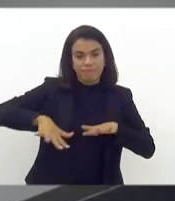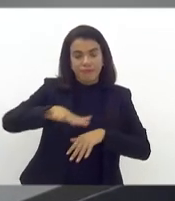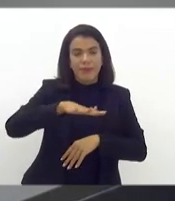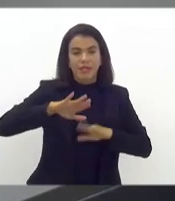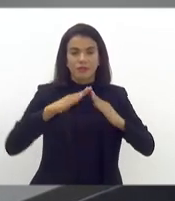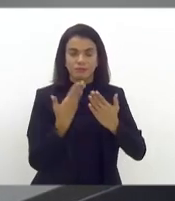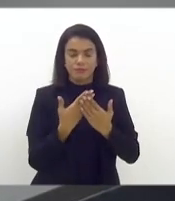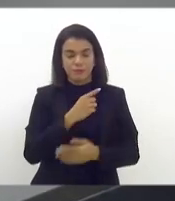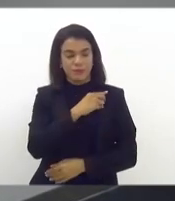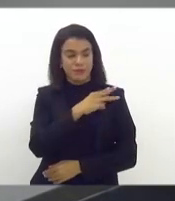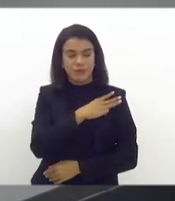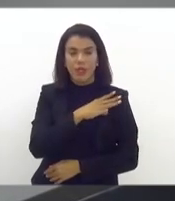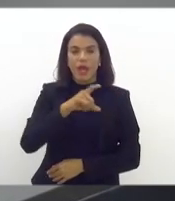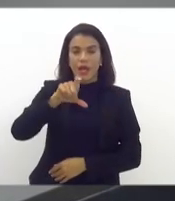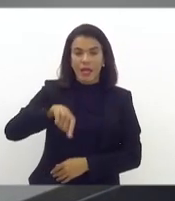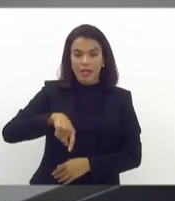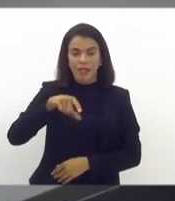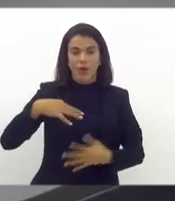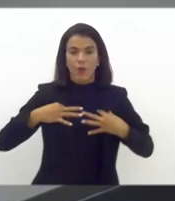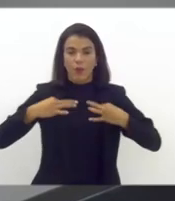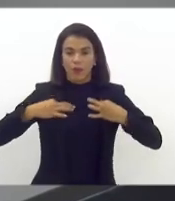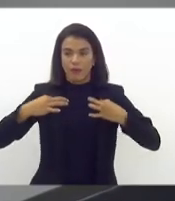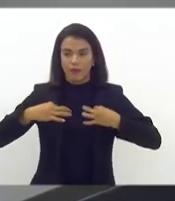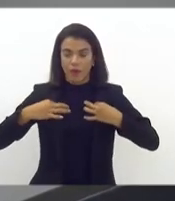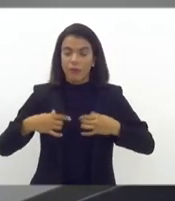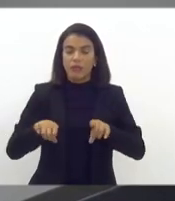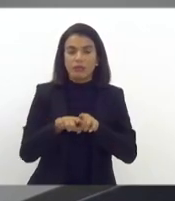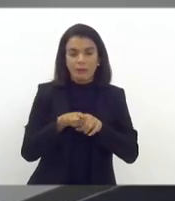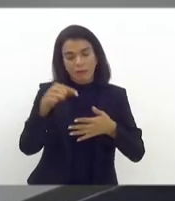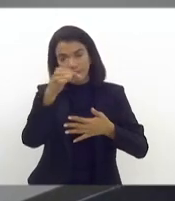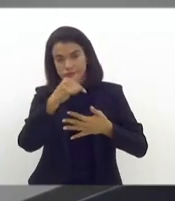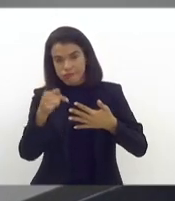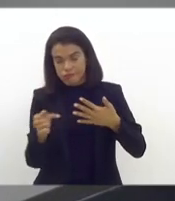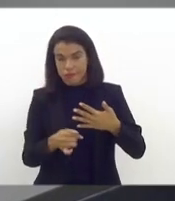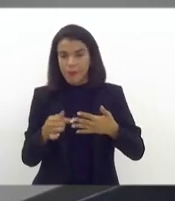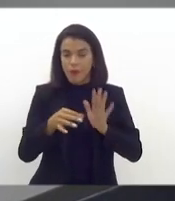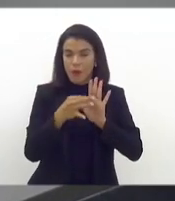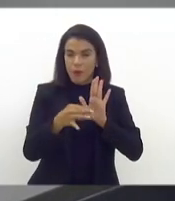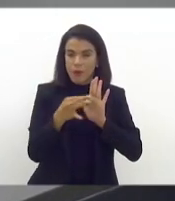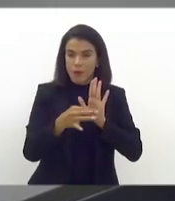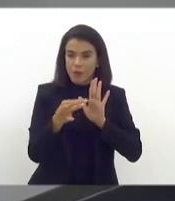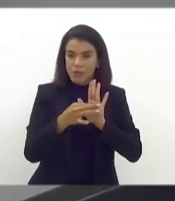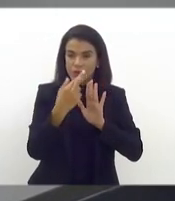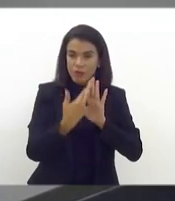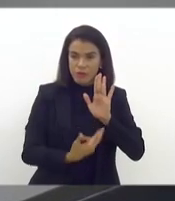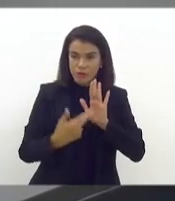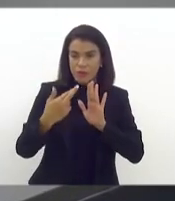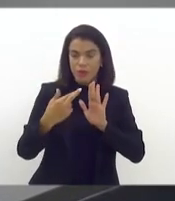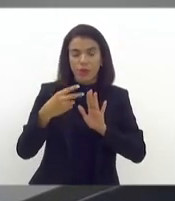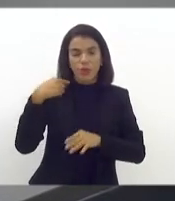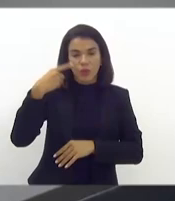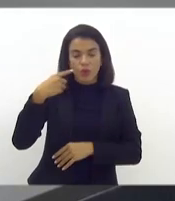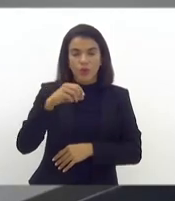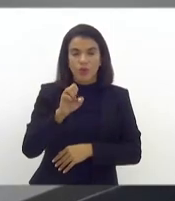Ensino Médio o programa Cartão Uniforme e dá outras providências. O parecer do relator, deputado doutor